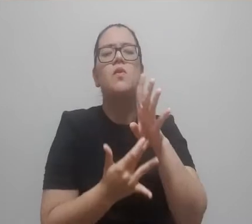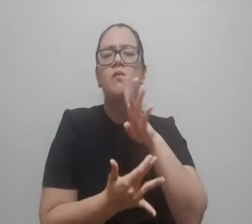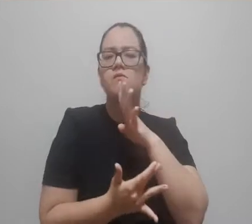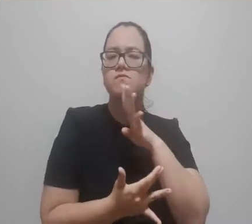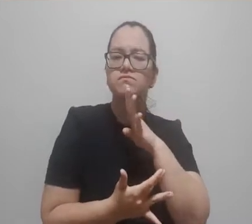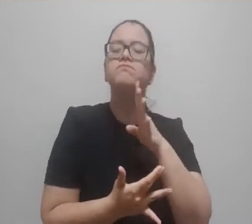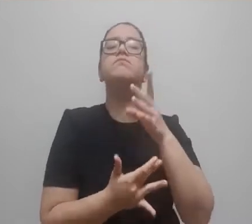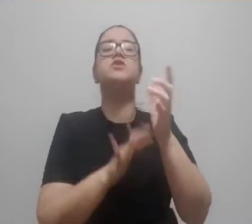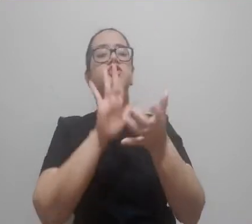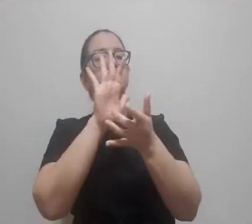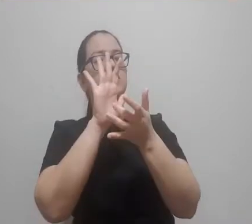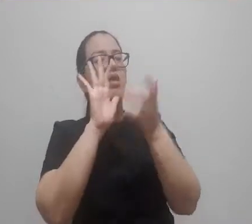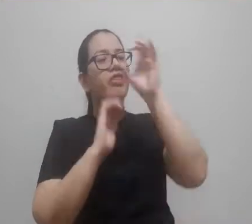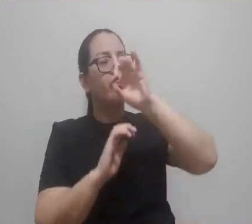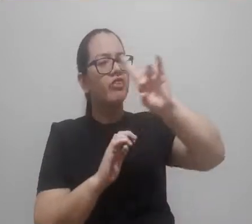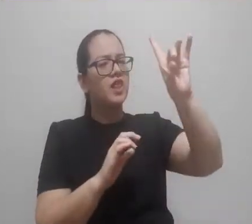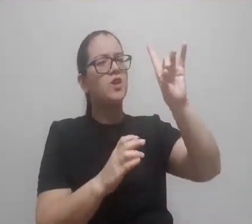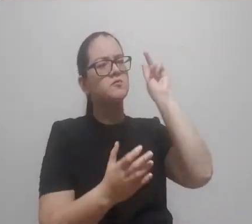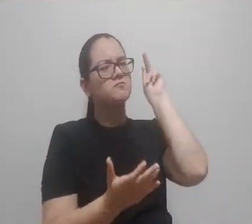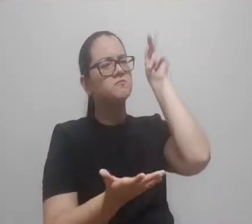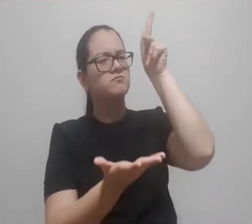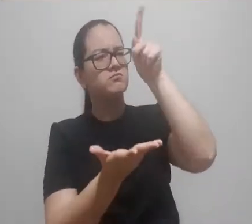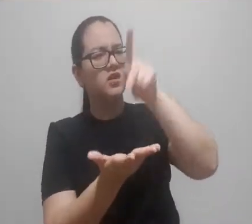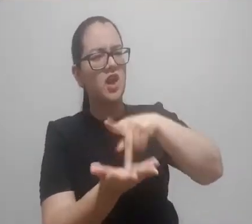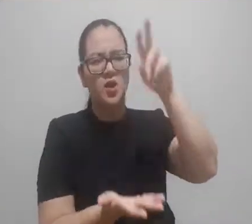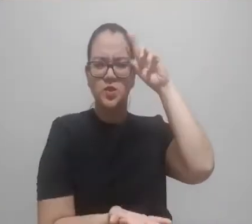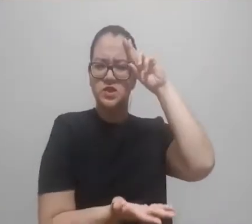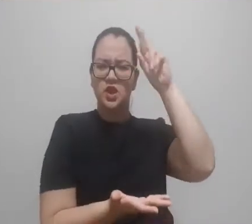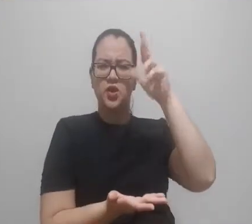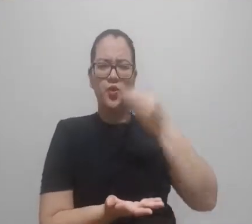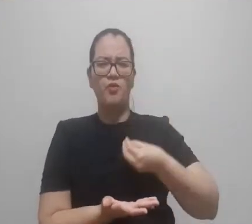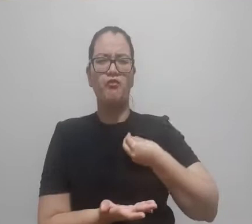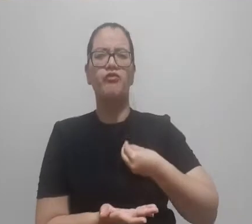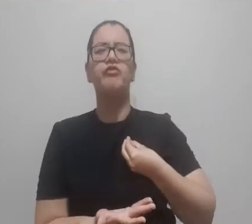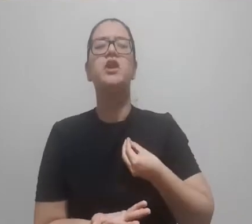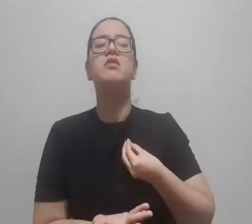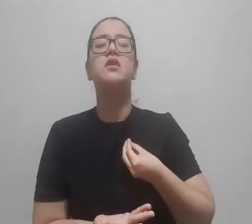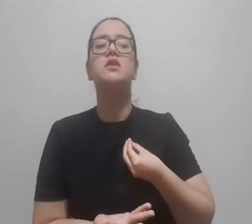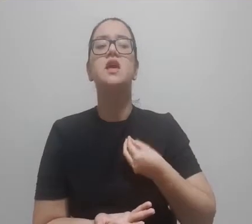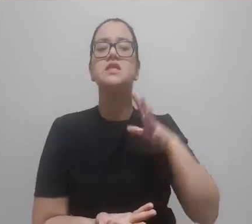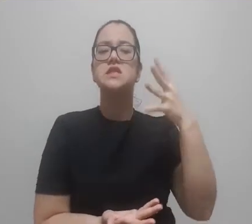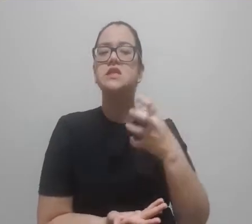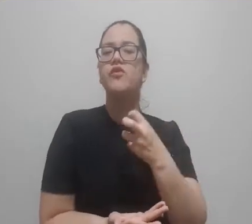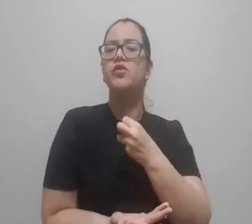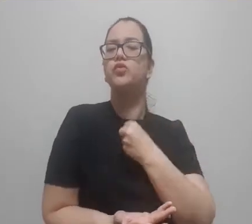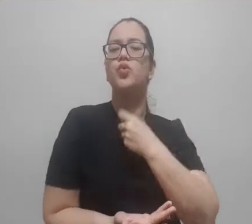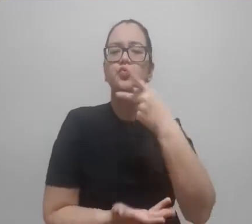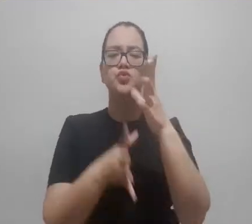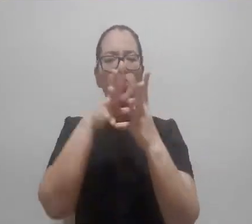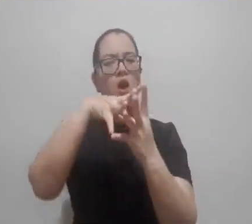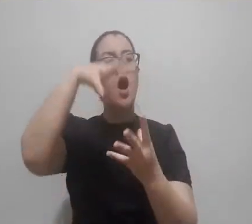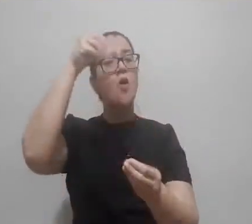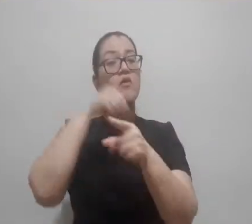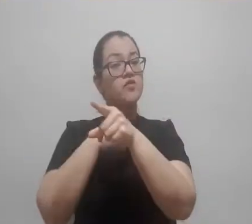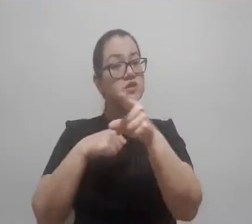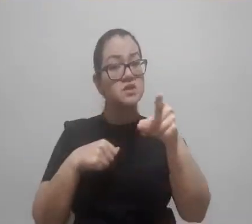Deus verdadeiro, reconhece-o como Senhor de sua vida, Salvador da sua alma, você que reconhece, eu